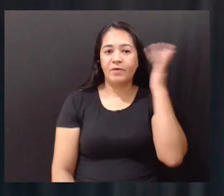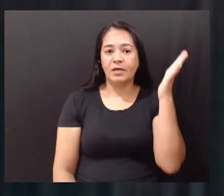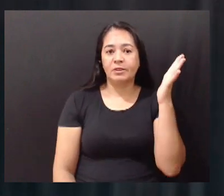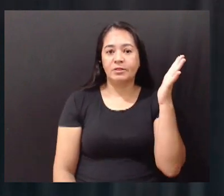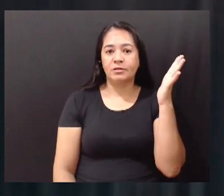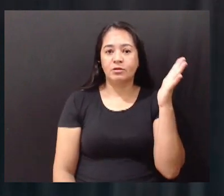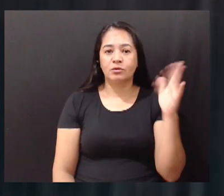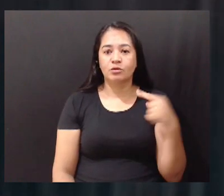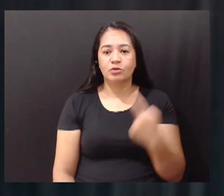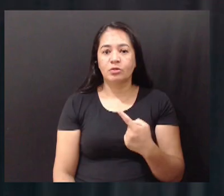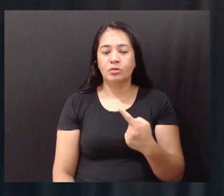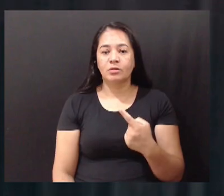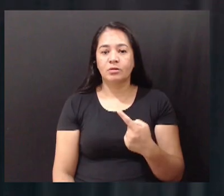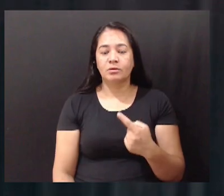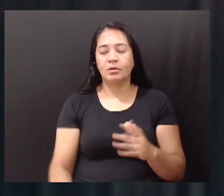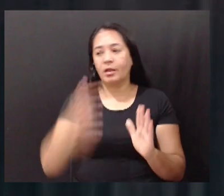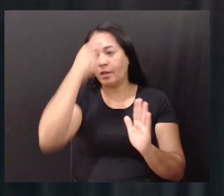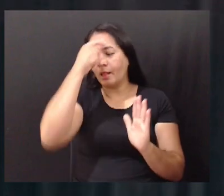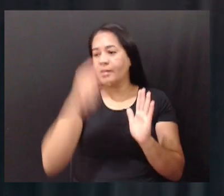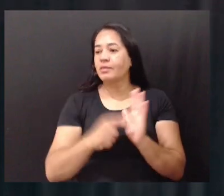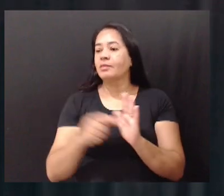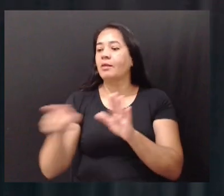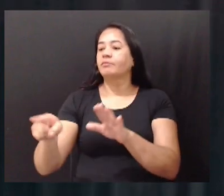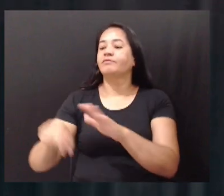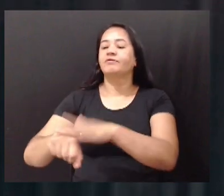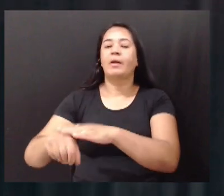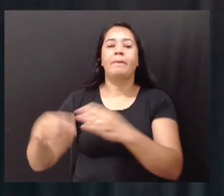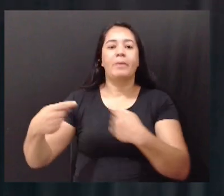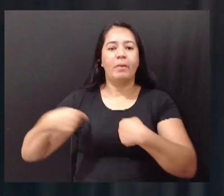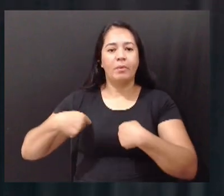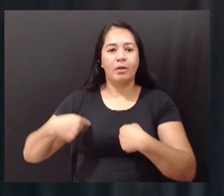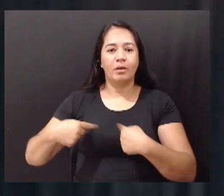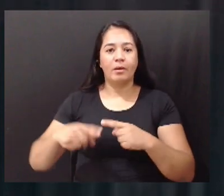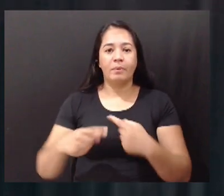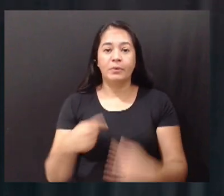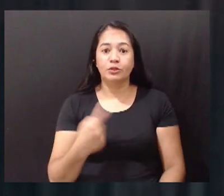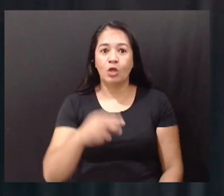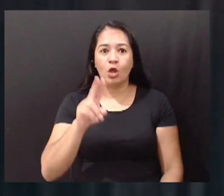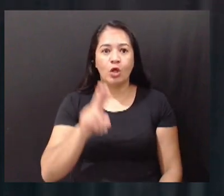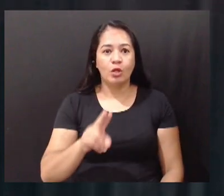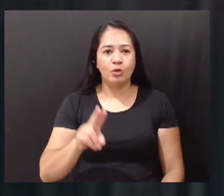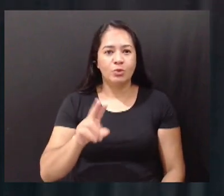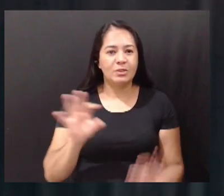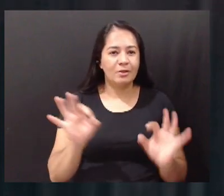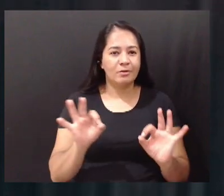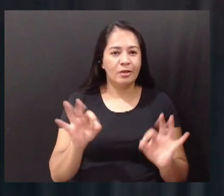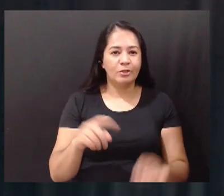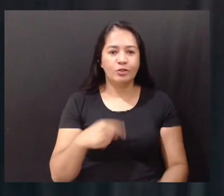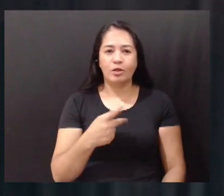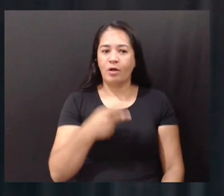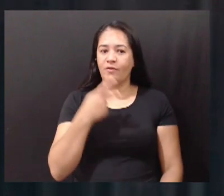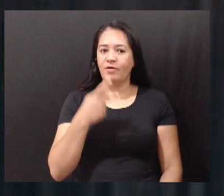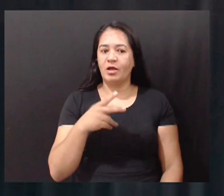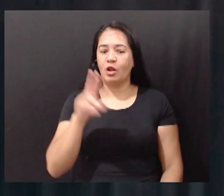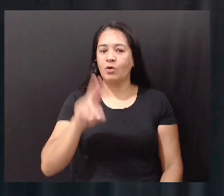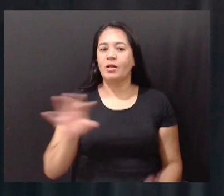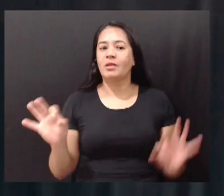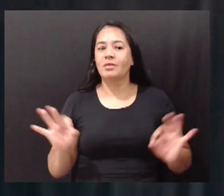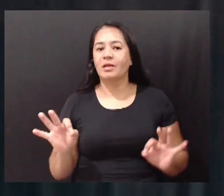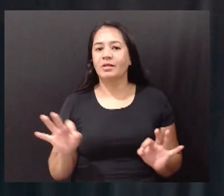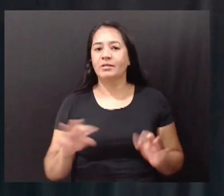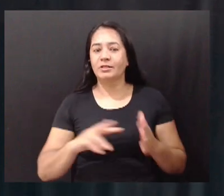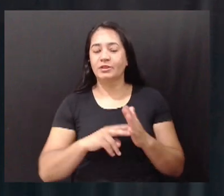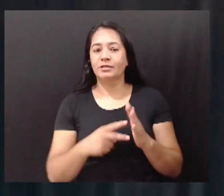a inteligência artificial, mas tudo que a gente não usa, e quando a gente fala de não usar, isso serve, por exemplo, tanto